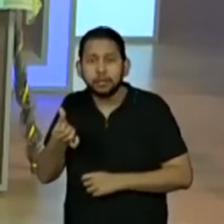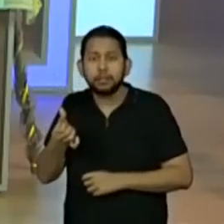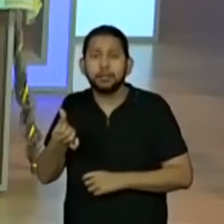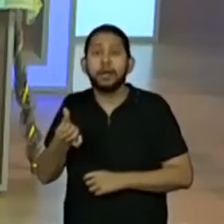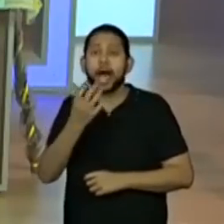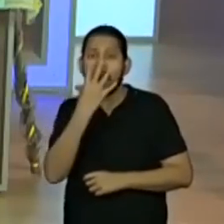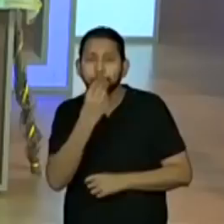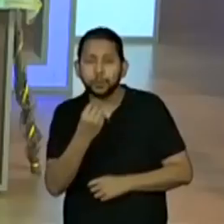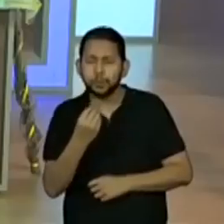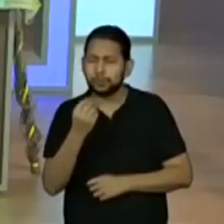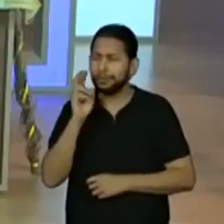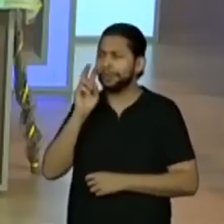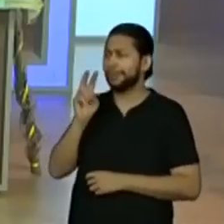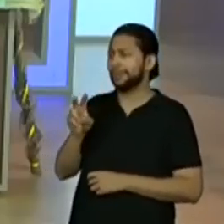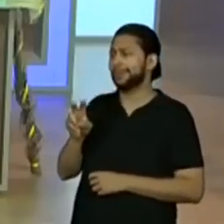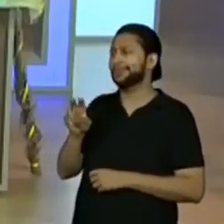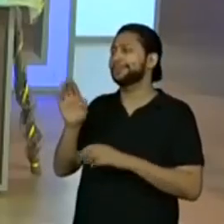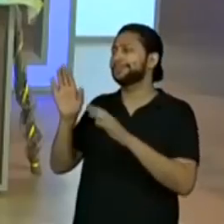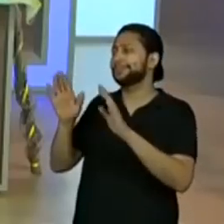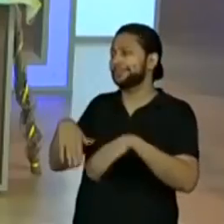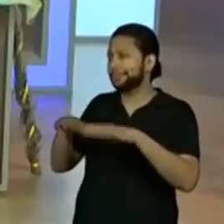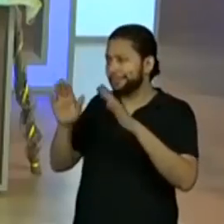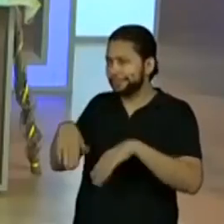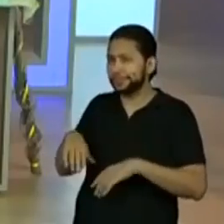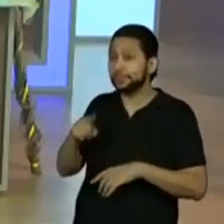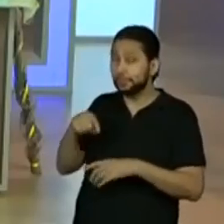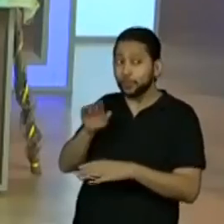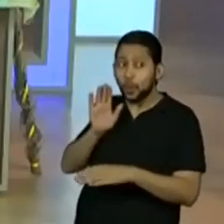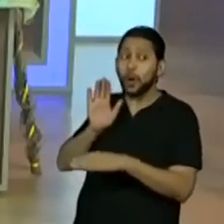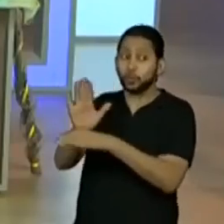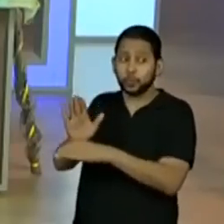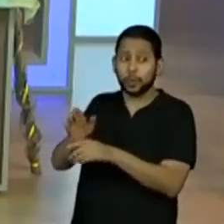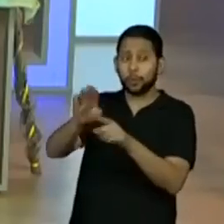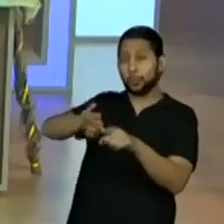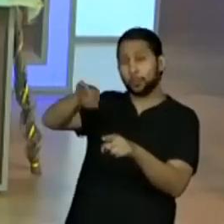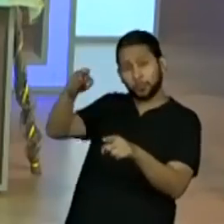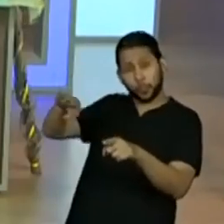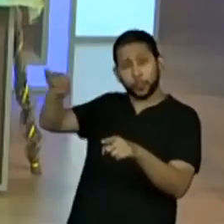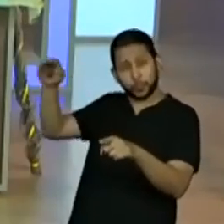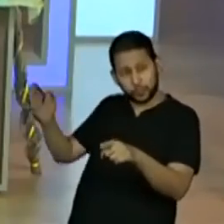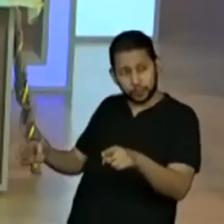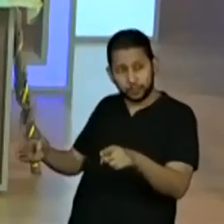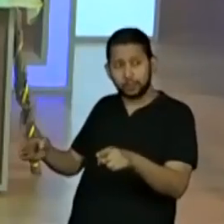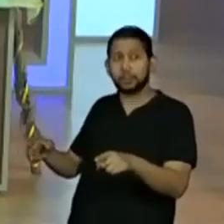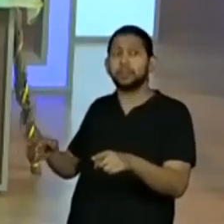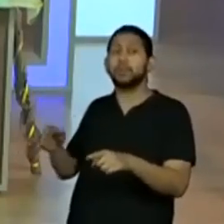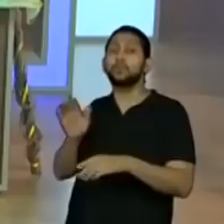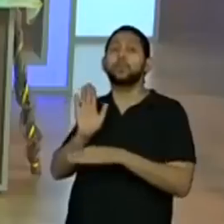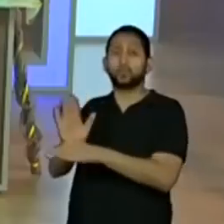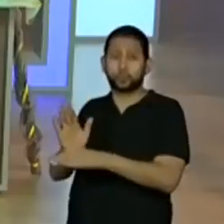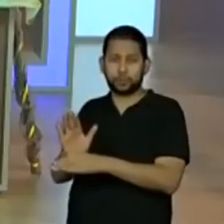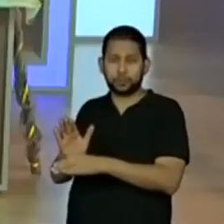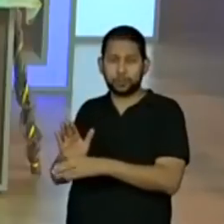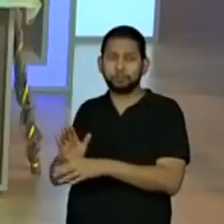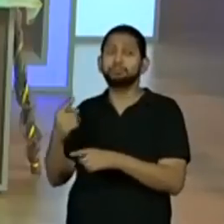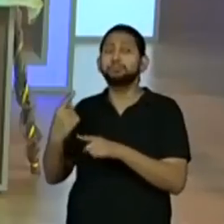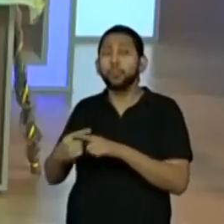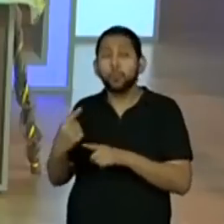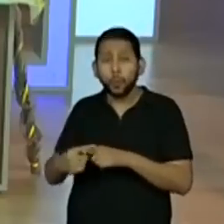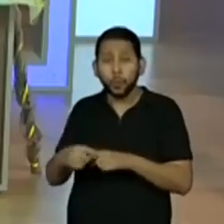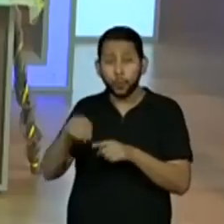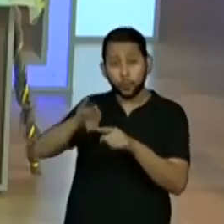atenção, eu vou acabar com essa montanha e você segue com a princesa, porque o rei prometeu que se ele acabasse com a